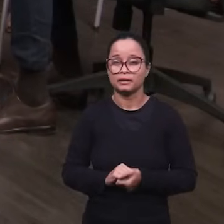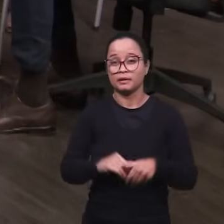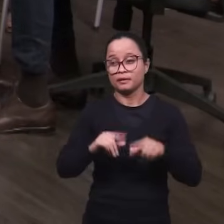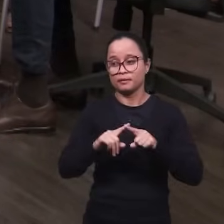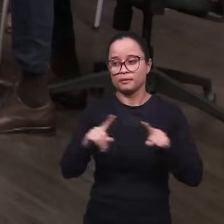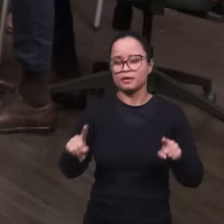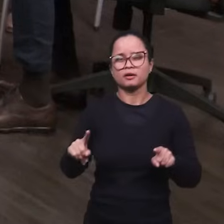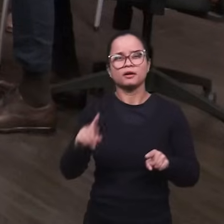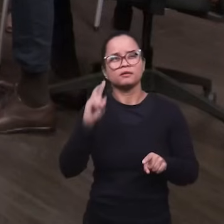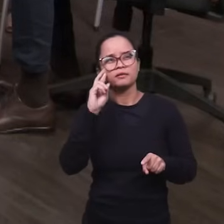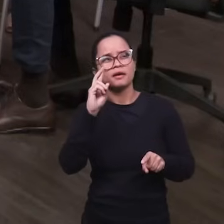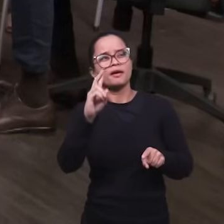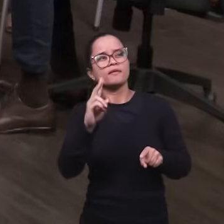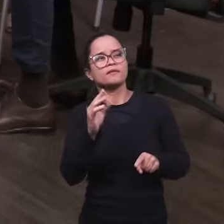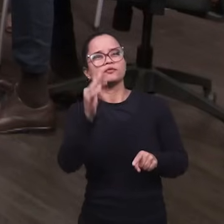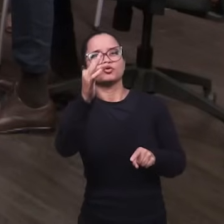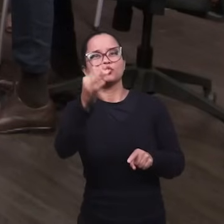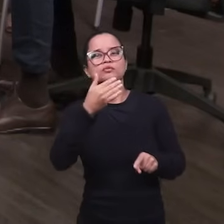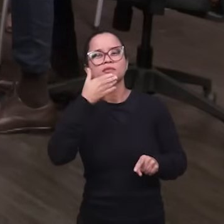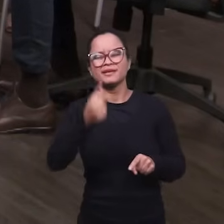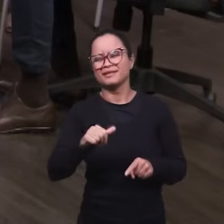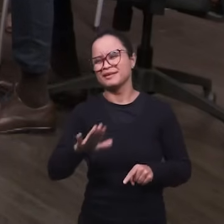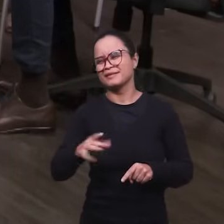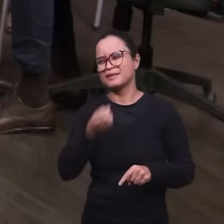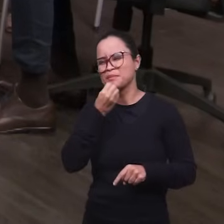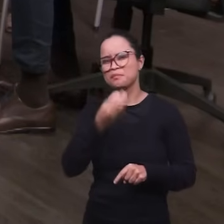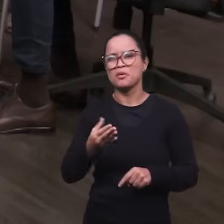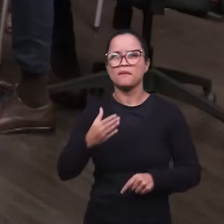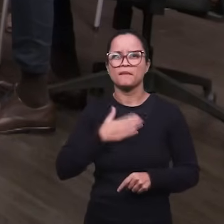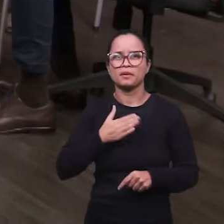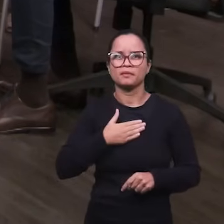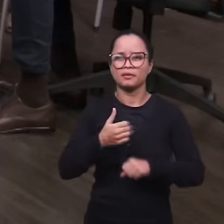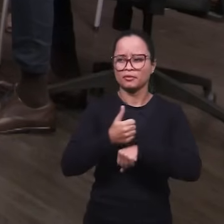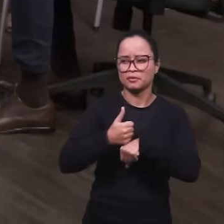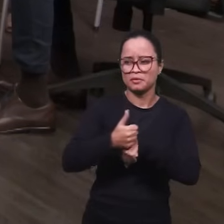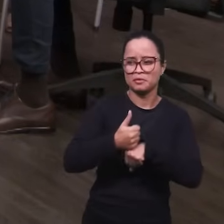um olhar mais alto, né? Não, isso aqui já dá para mim, eu vou ter essa